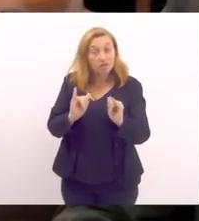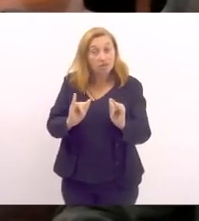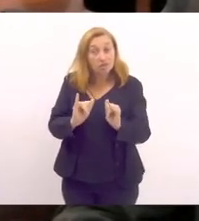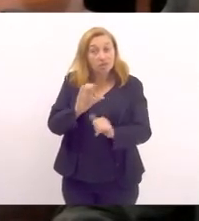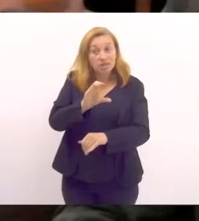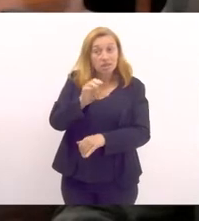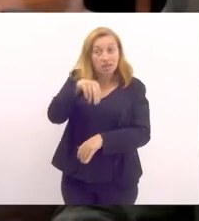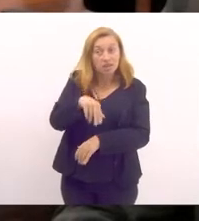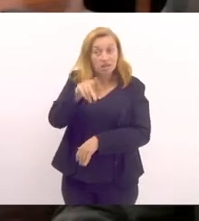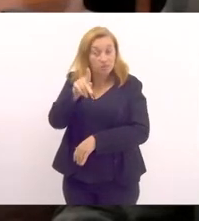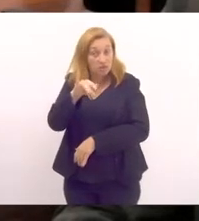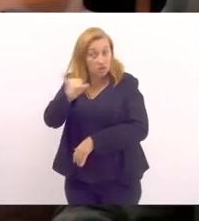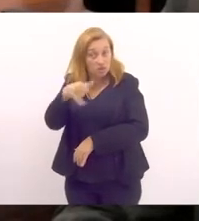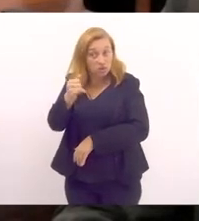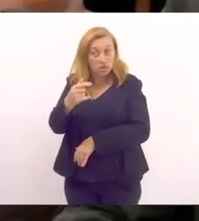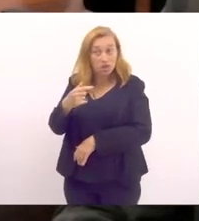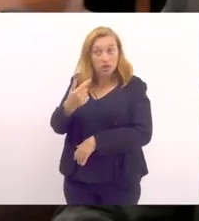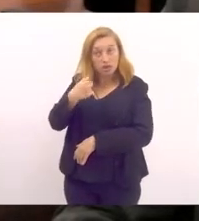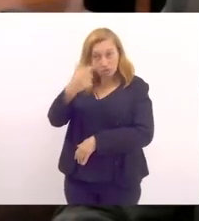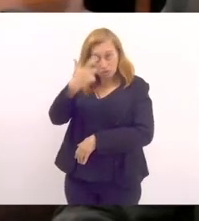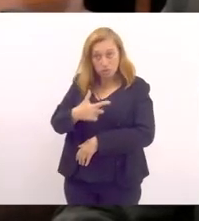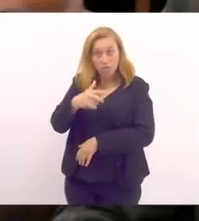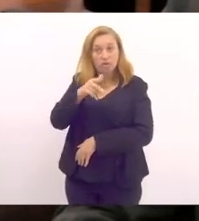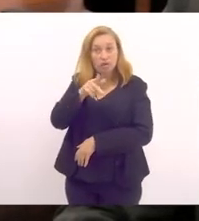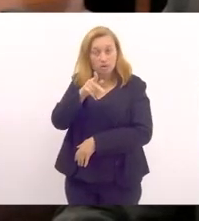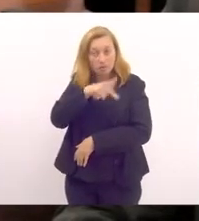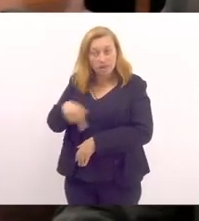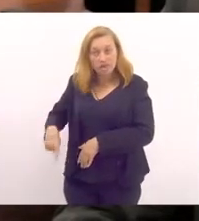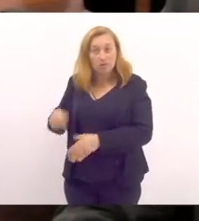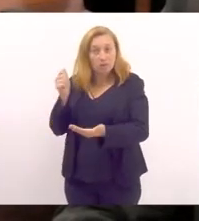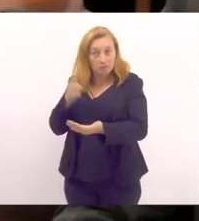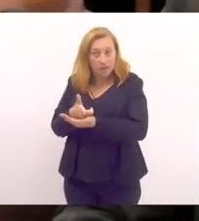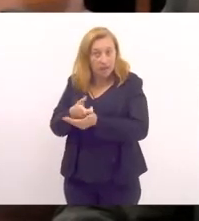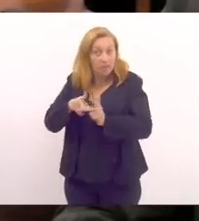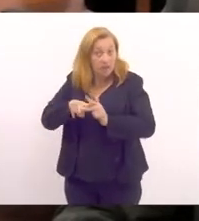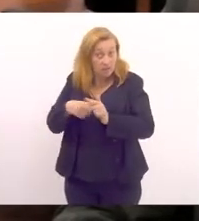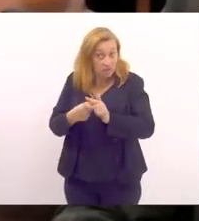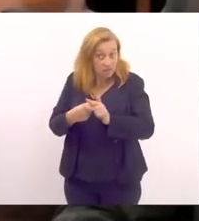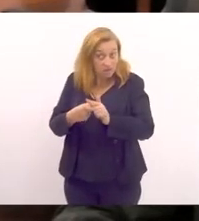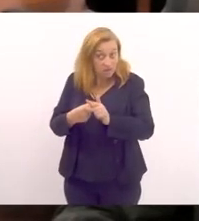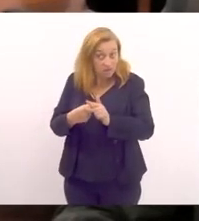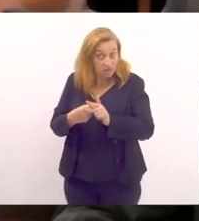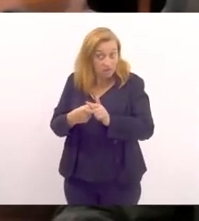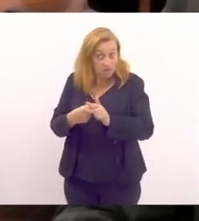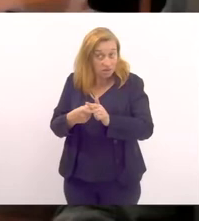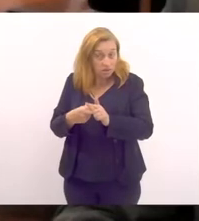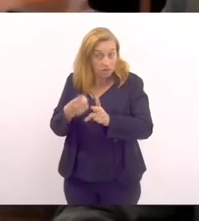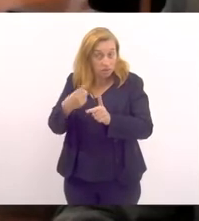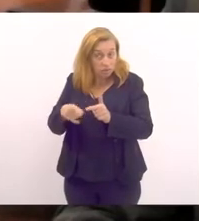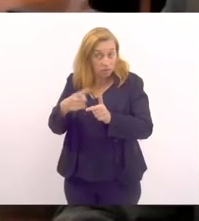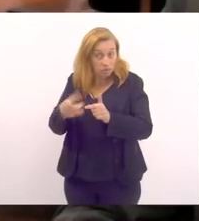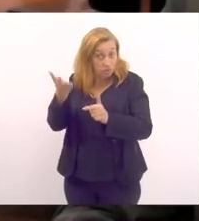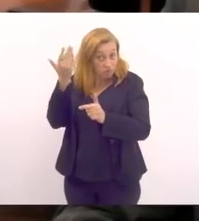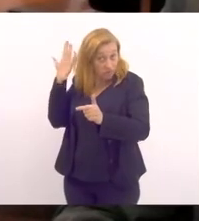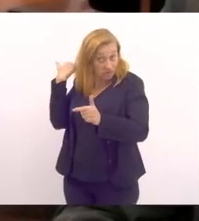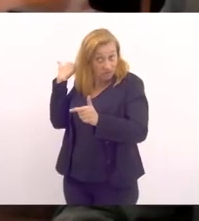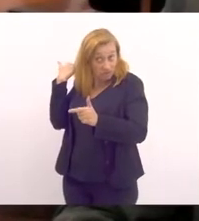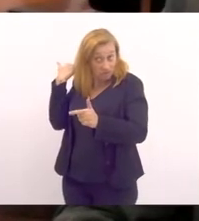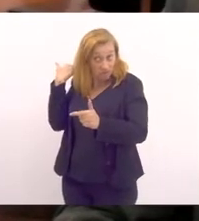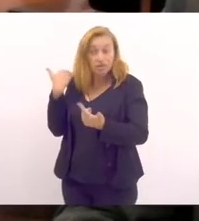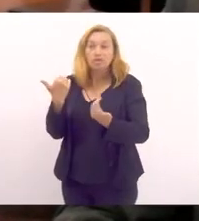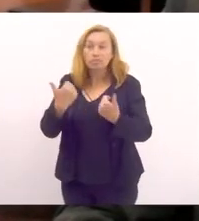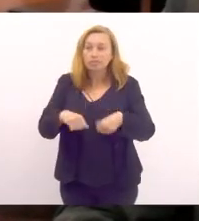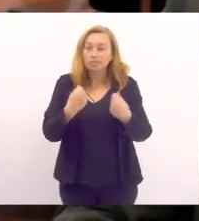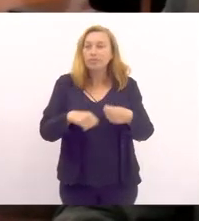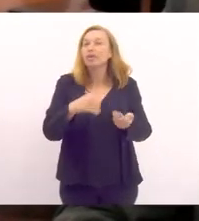CNPJ do FEST. E aí eu sou a presidente do FEST, eu vou pagar para regularizar a situação dos meus antecessores. Então, assim, a gente precisa que a